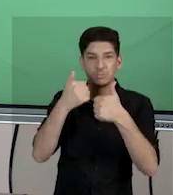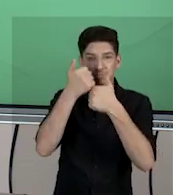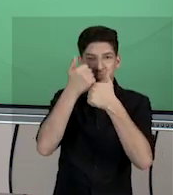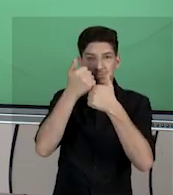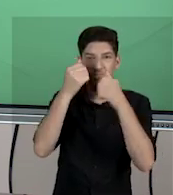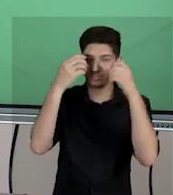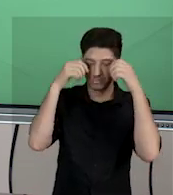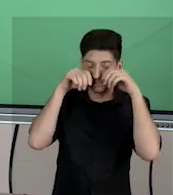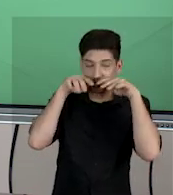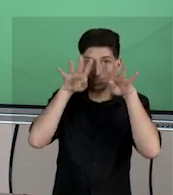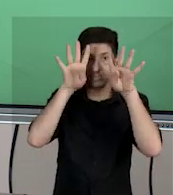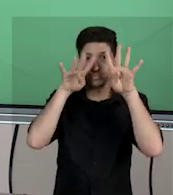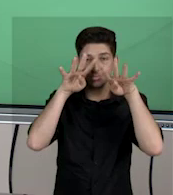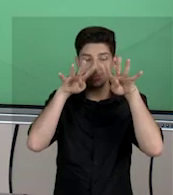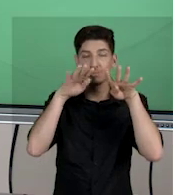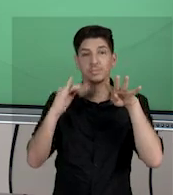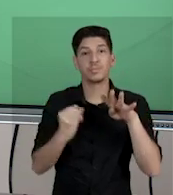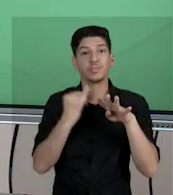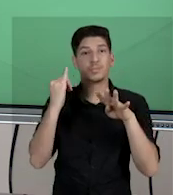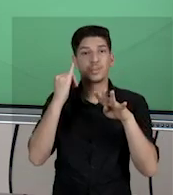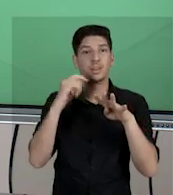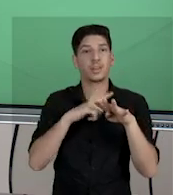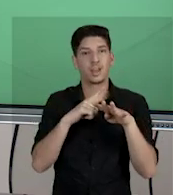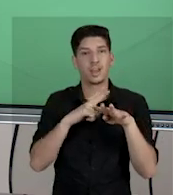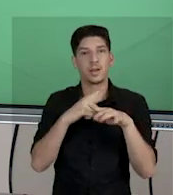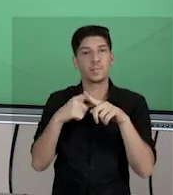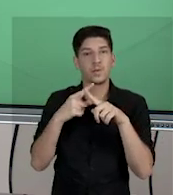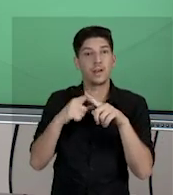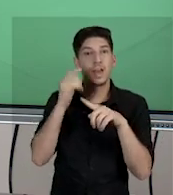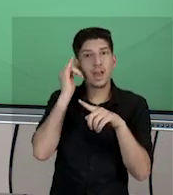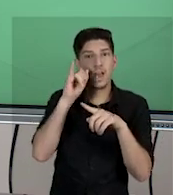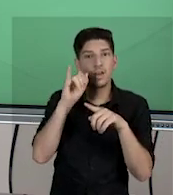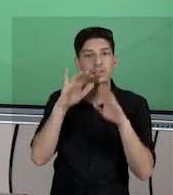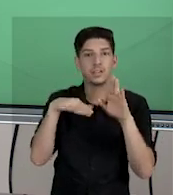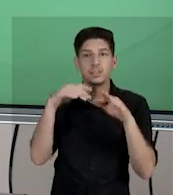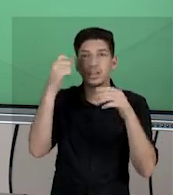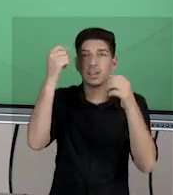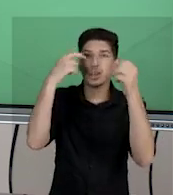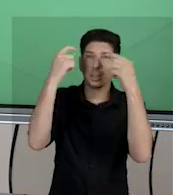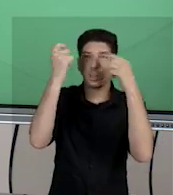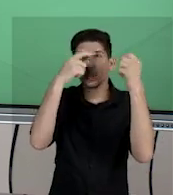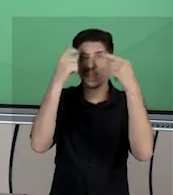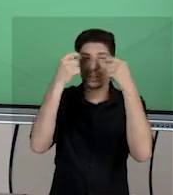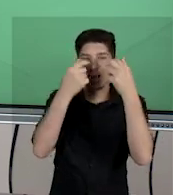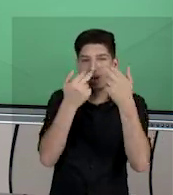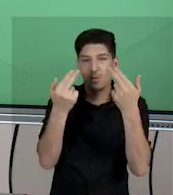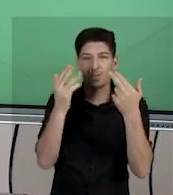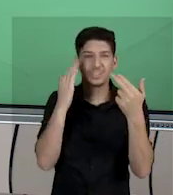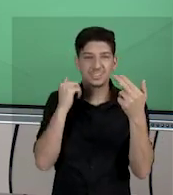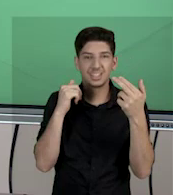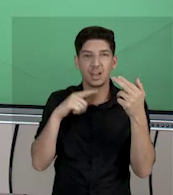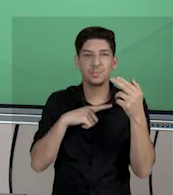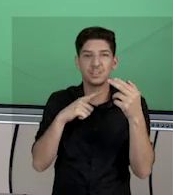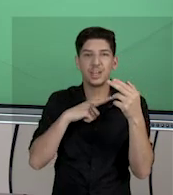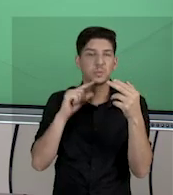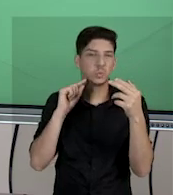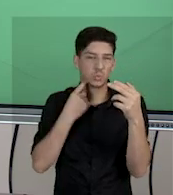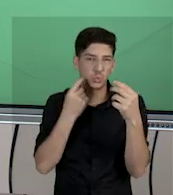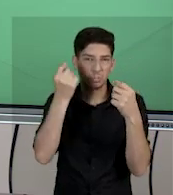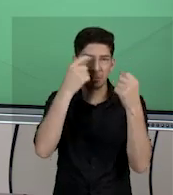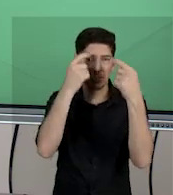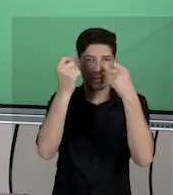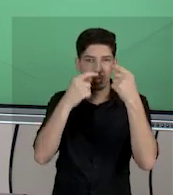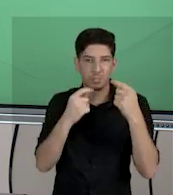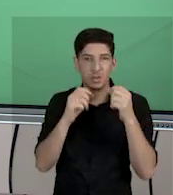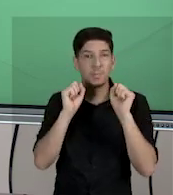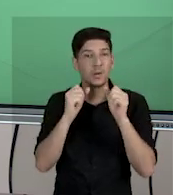super importante aqui nos nossos olhos, para garantir que não caia pequenas impurezas ali, ciscos, sujeirinhas que poderiam ir